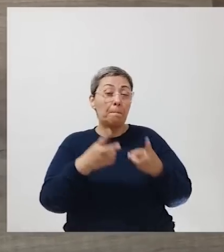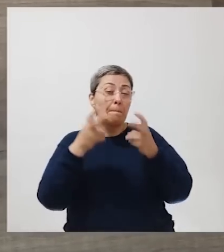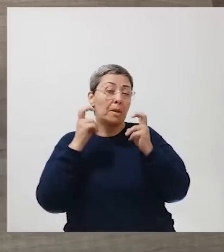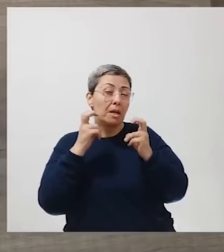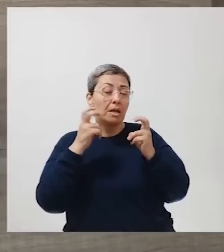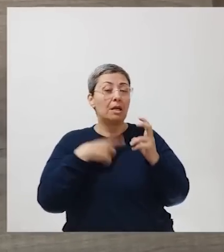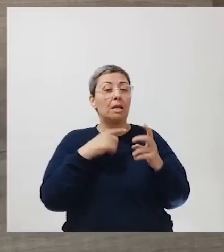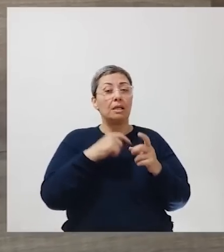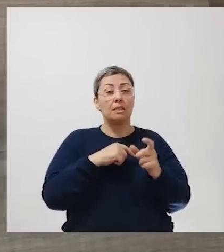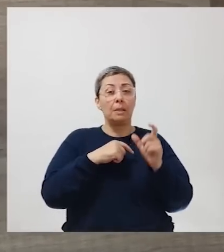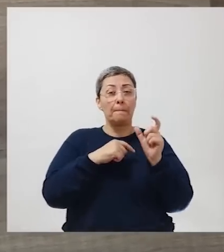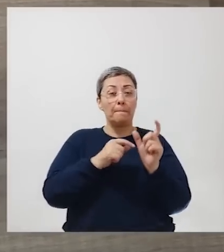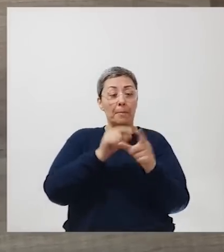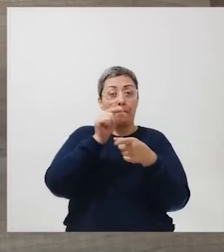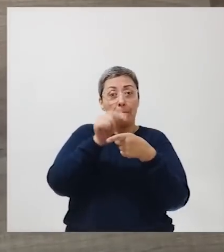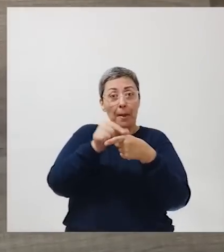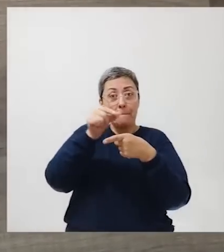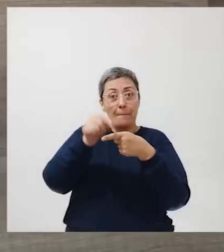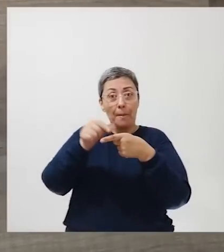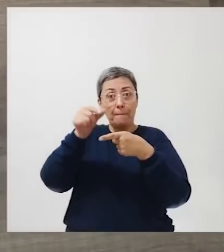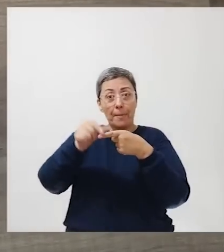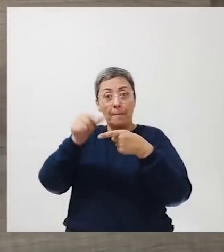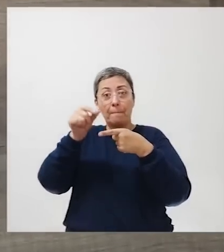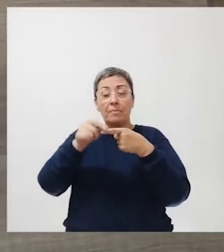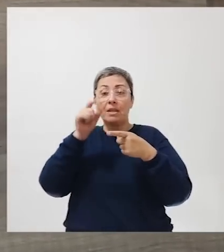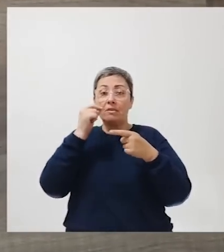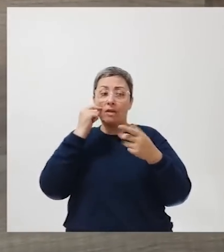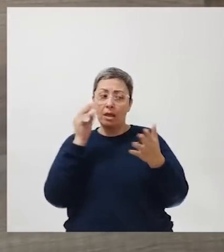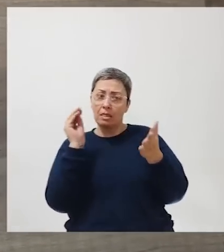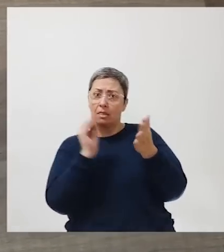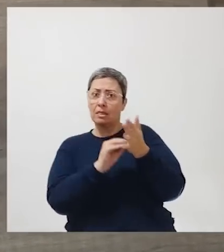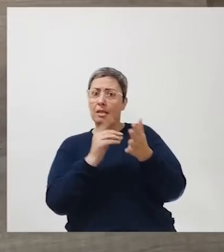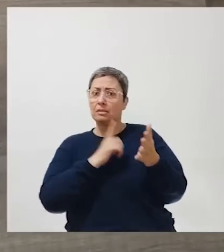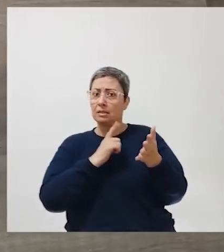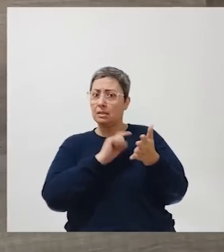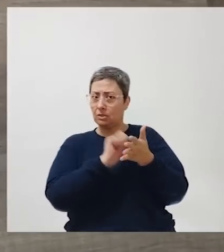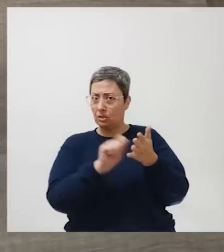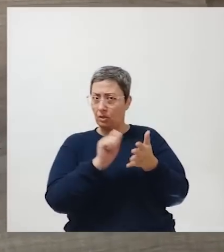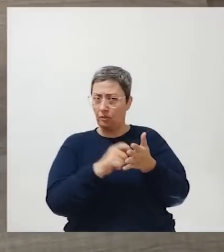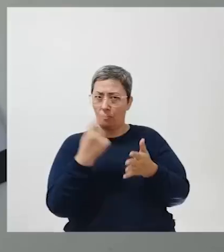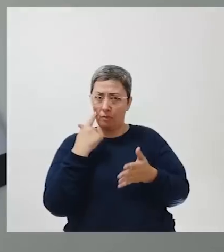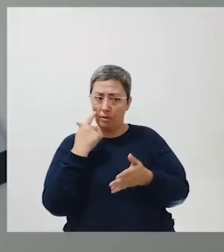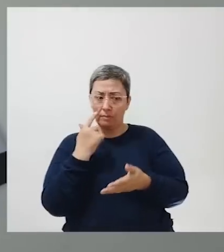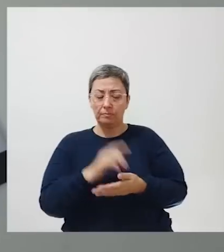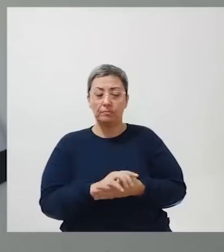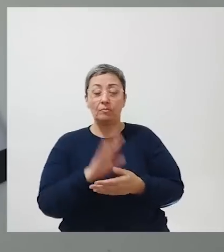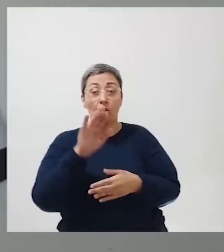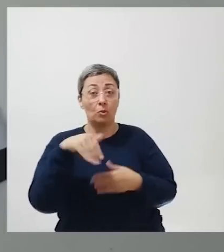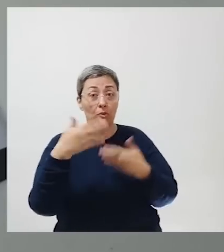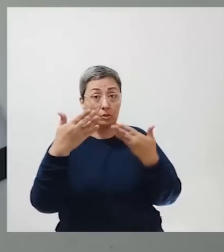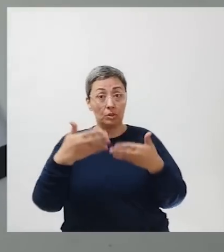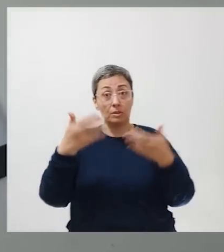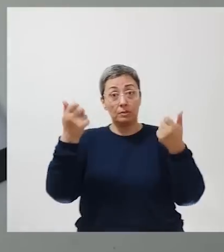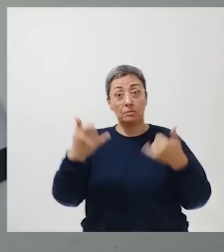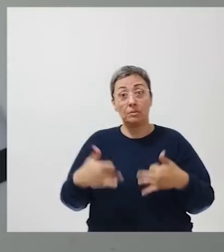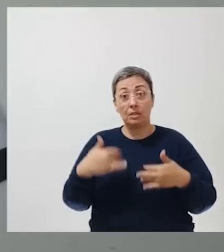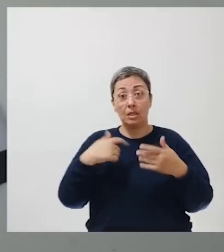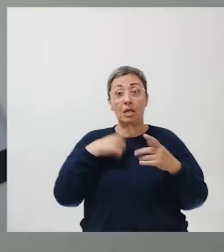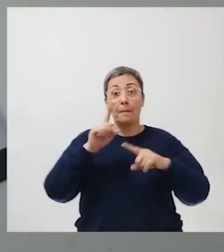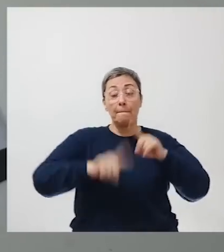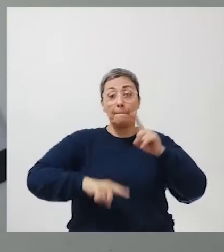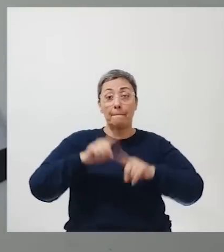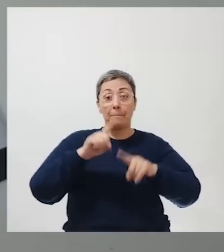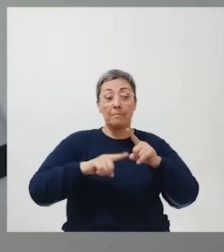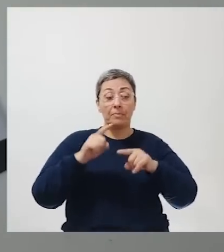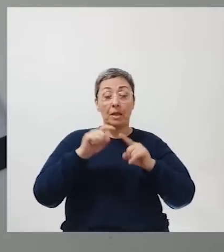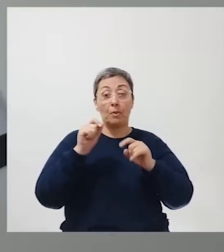percebeu essa questão da sílaba e se isso vai aparecer na escrita dele. Vamos ver? Como eu já disse, esse material ele é